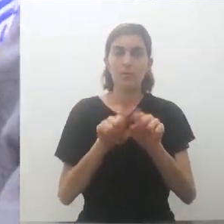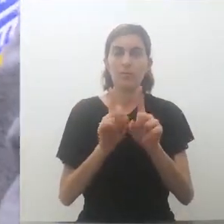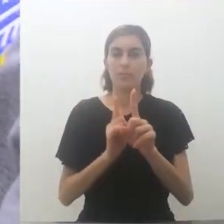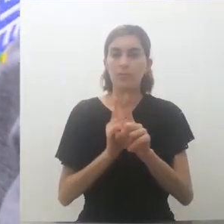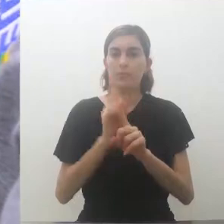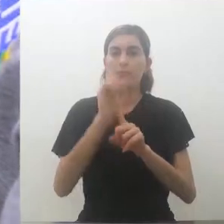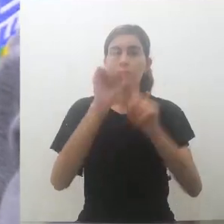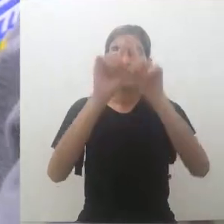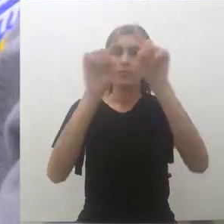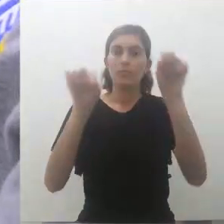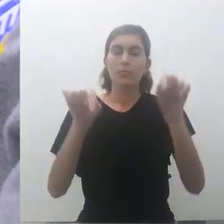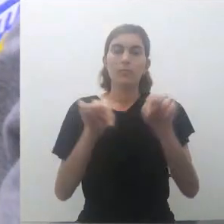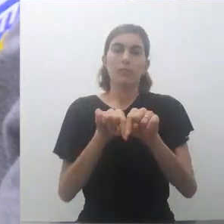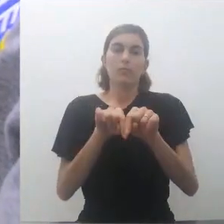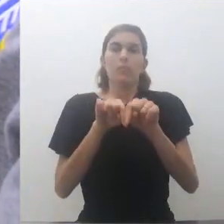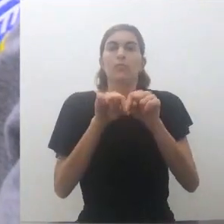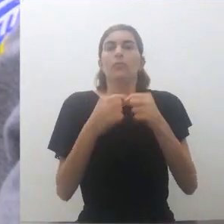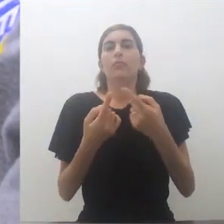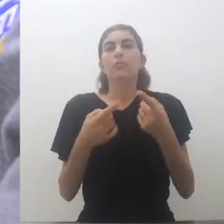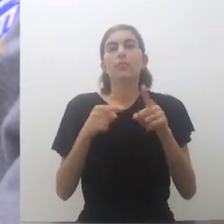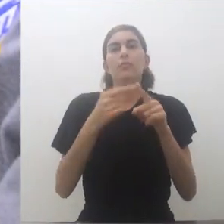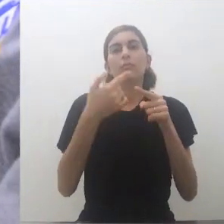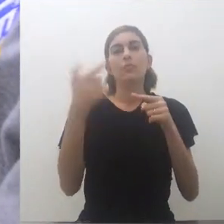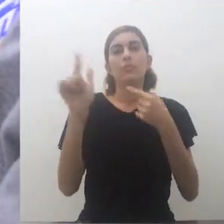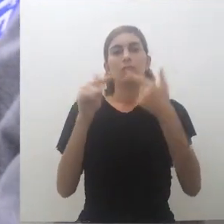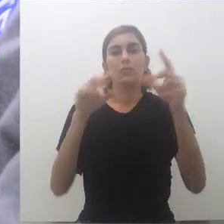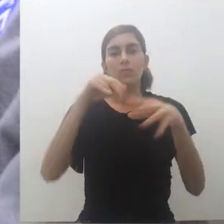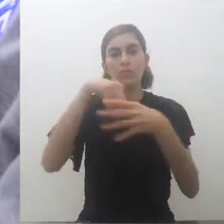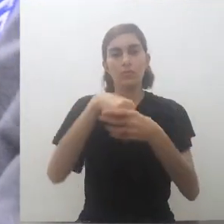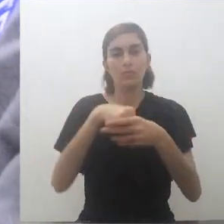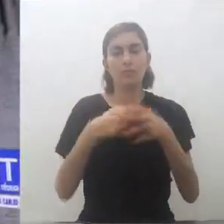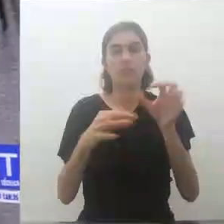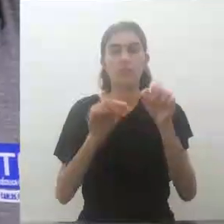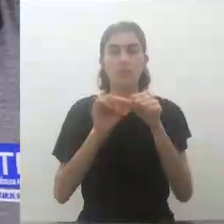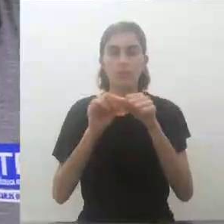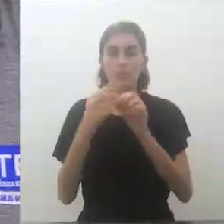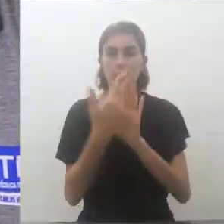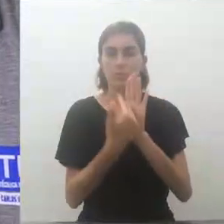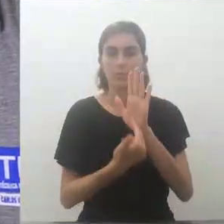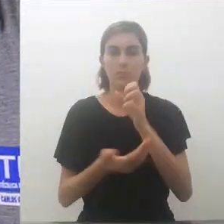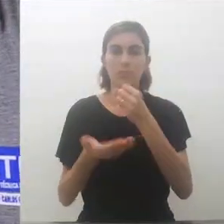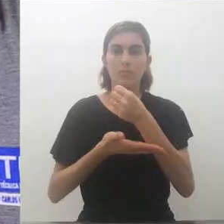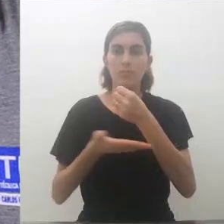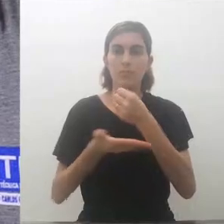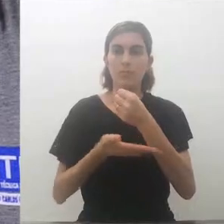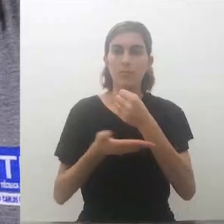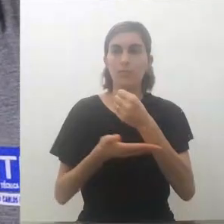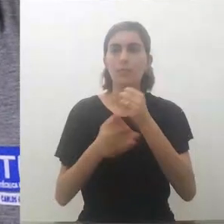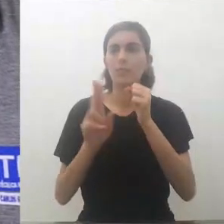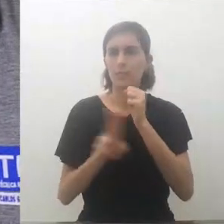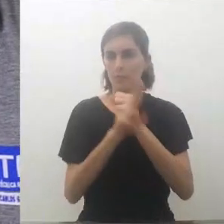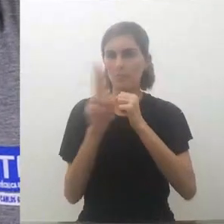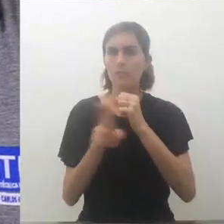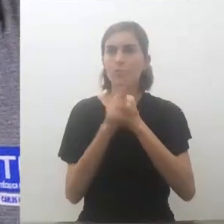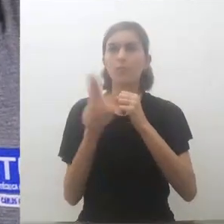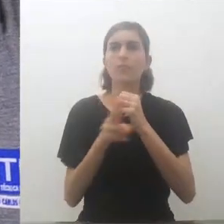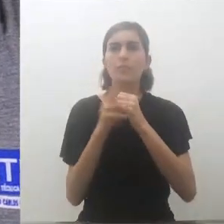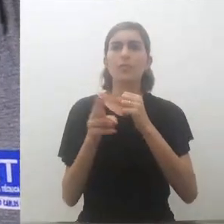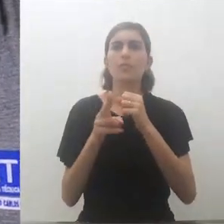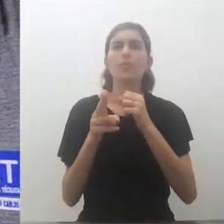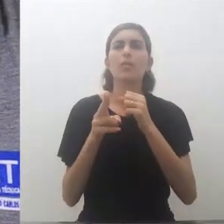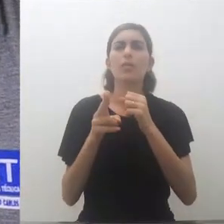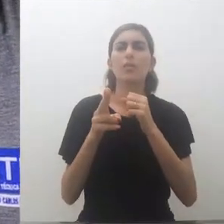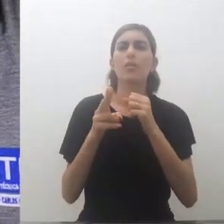na altura, e outros elementos que constroem a base, muito usado no Renascimento, em